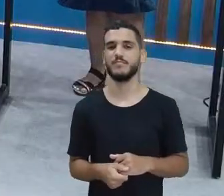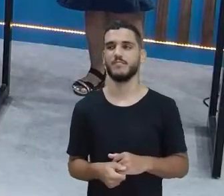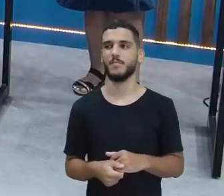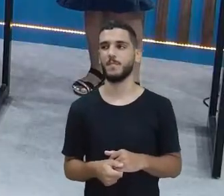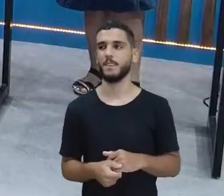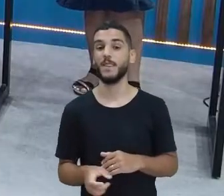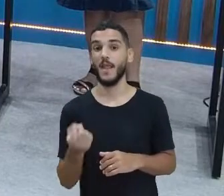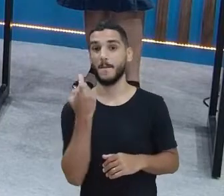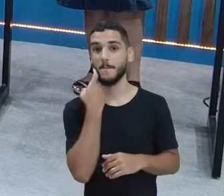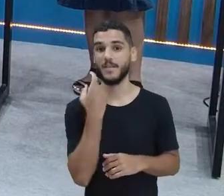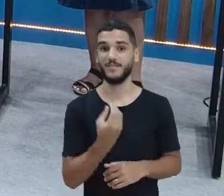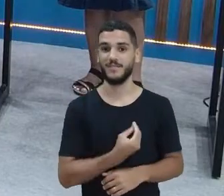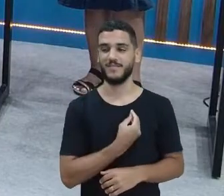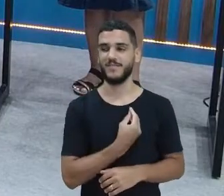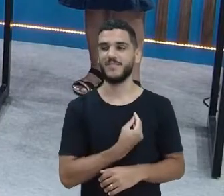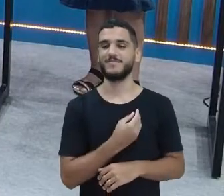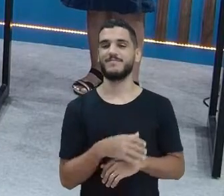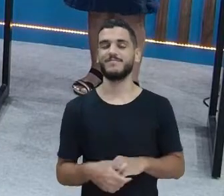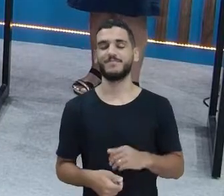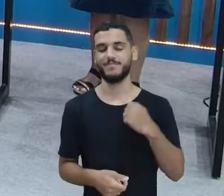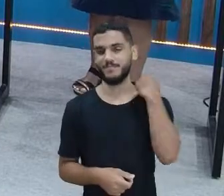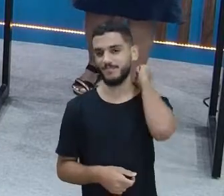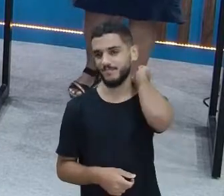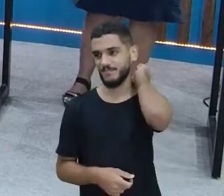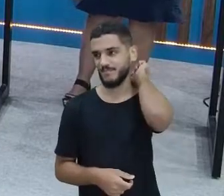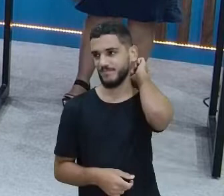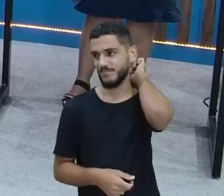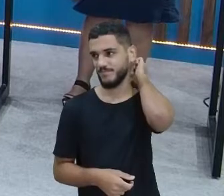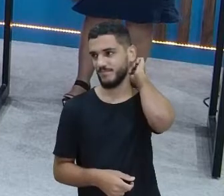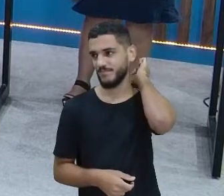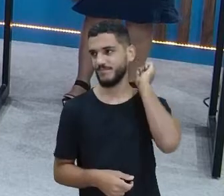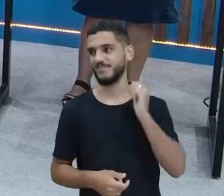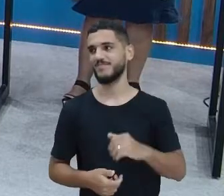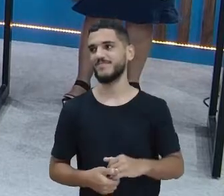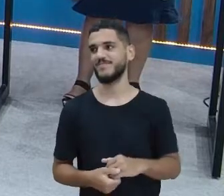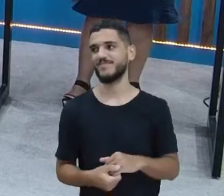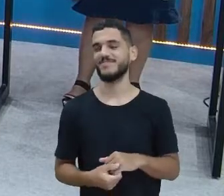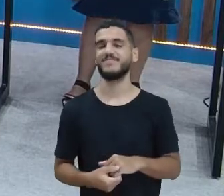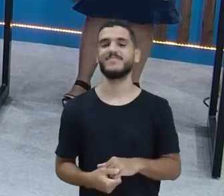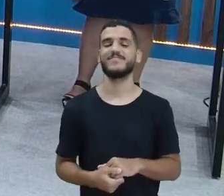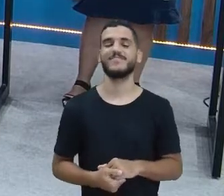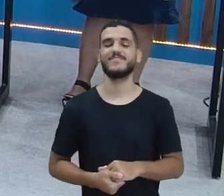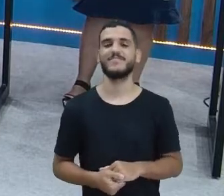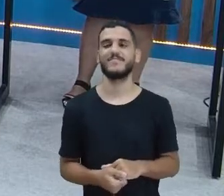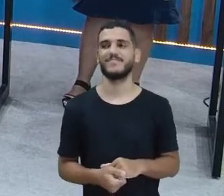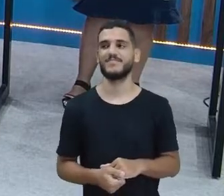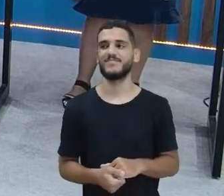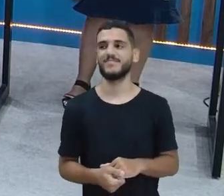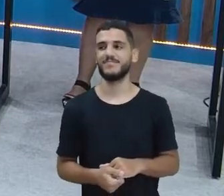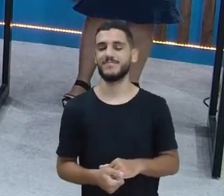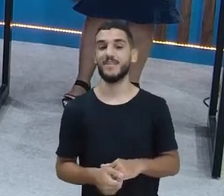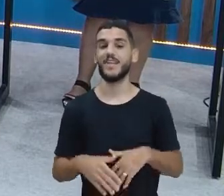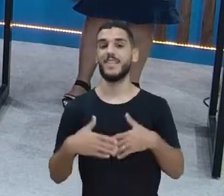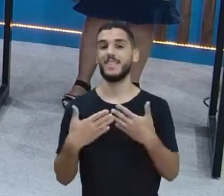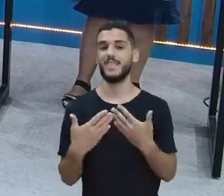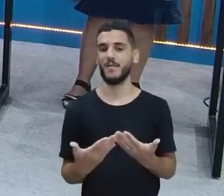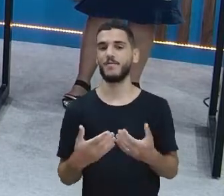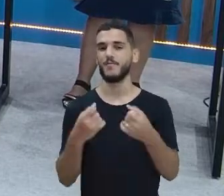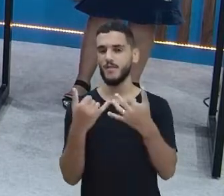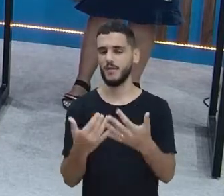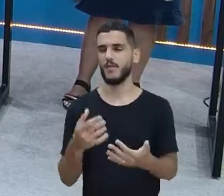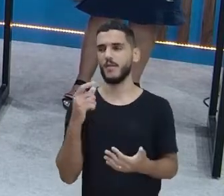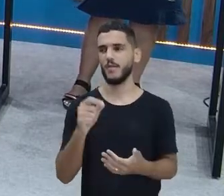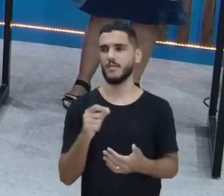vivo. Opa, vamos lá? Eu gosto desse. Vamos lá. Eu vou beber um pouquinho de água. Pra... Beber água. Deixa ela beber uma água. Enquanto isso, a gente fala o seguinte,